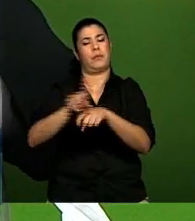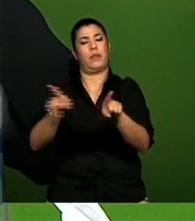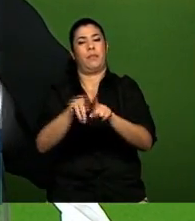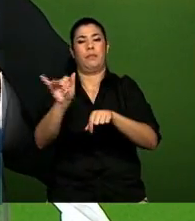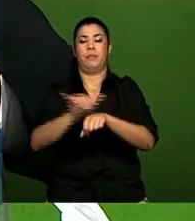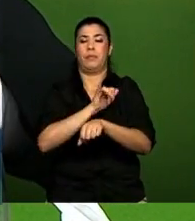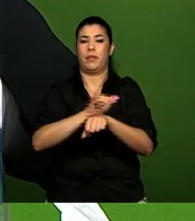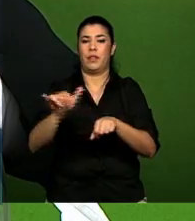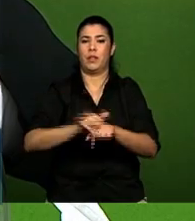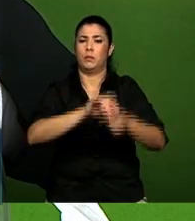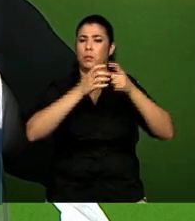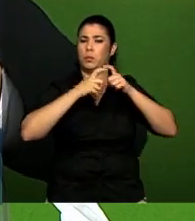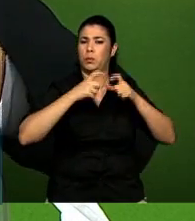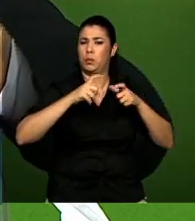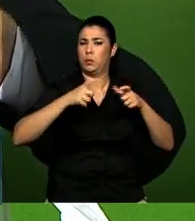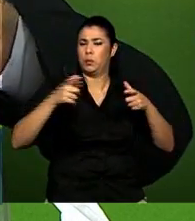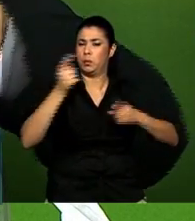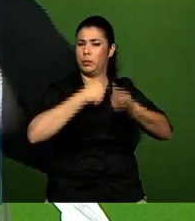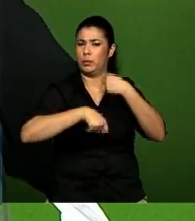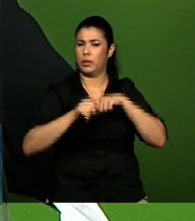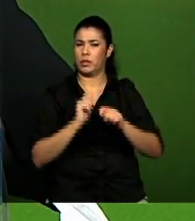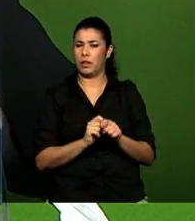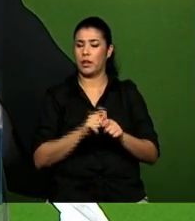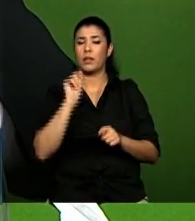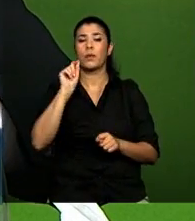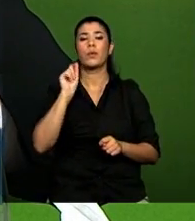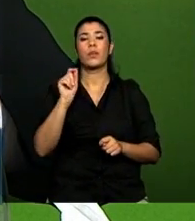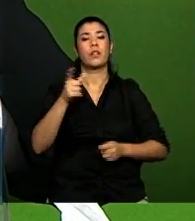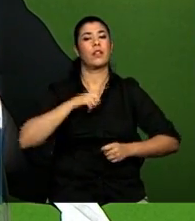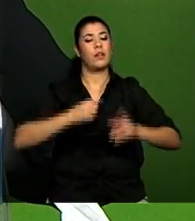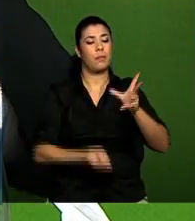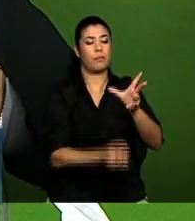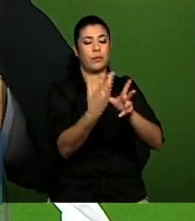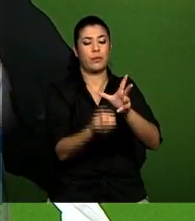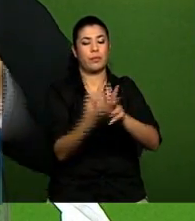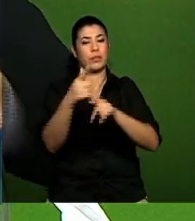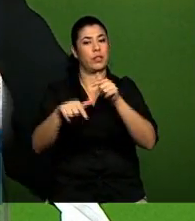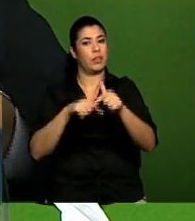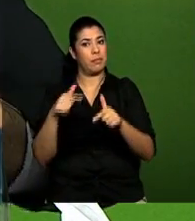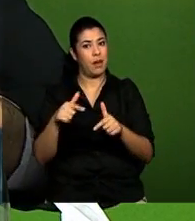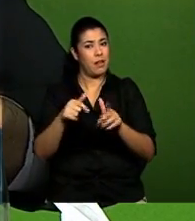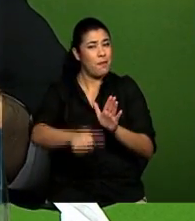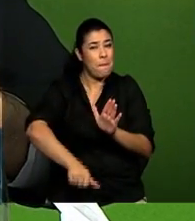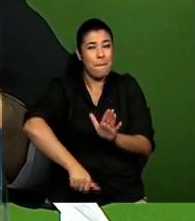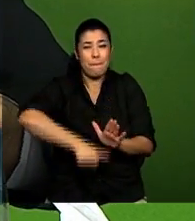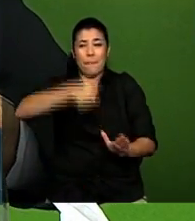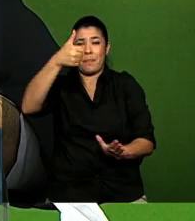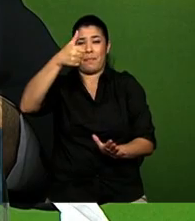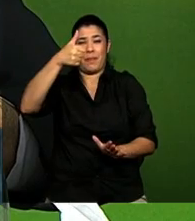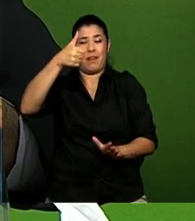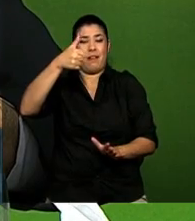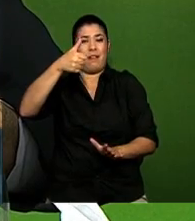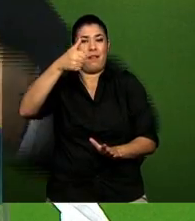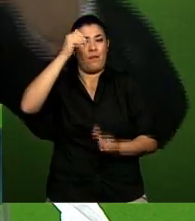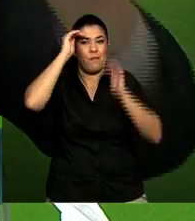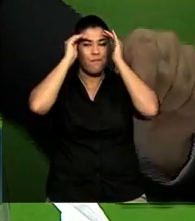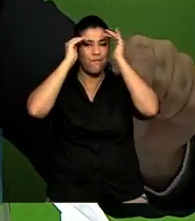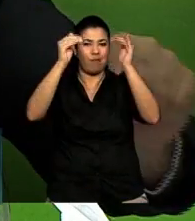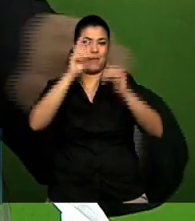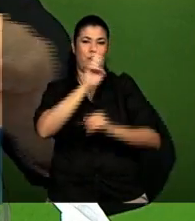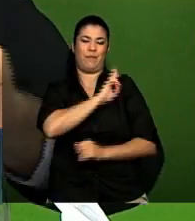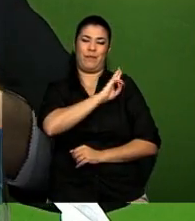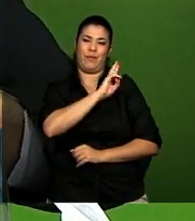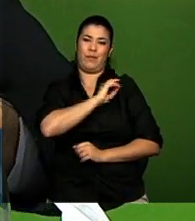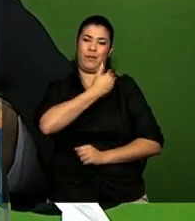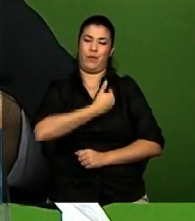estratégia de crescimento econômico com geração de emprego prioridade absoluta do nosso governo e que